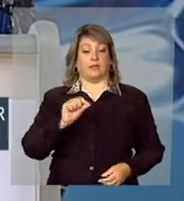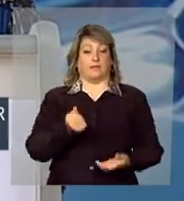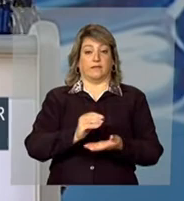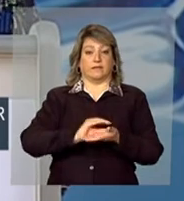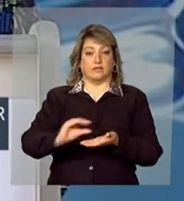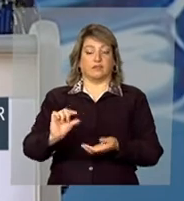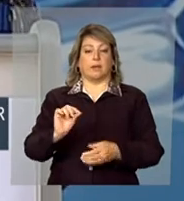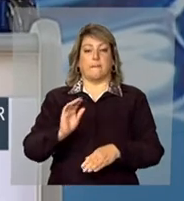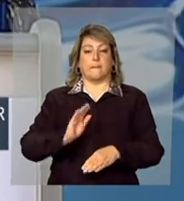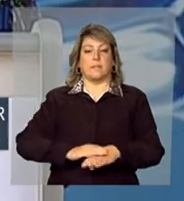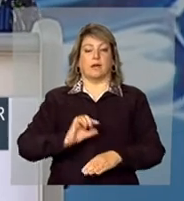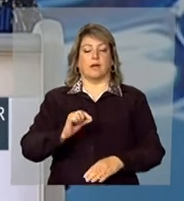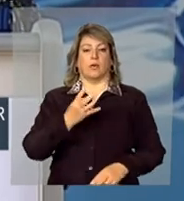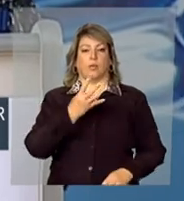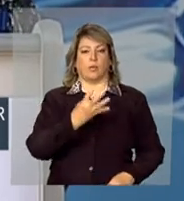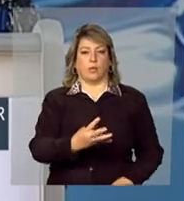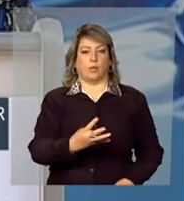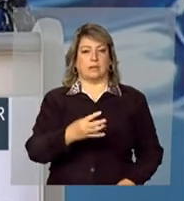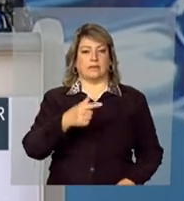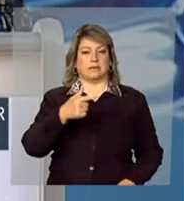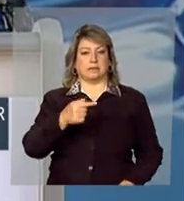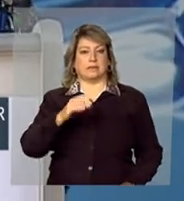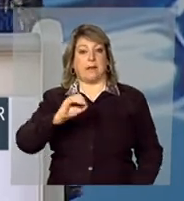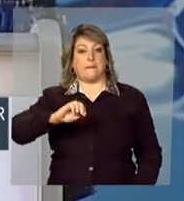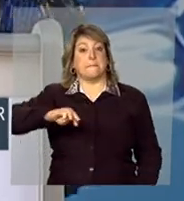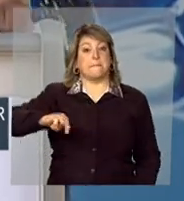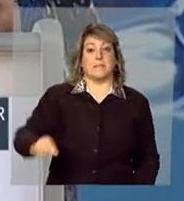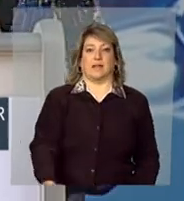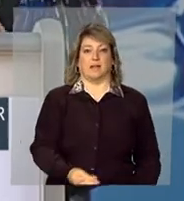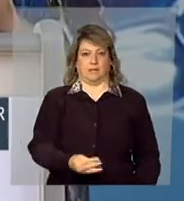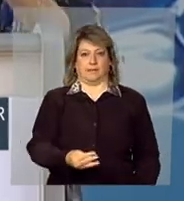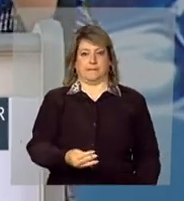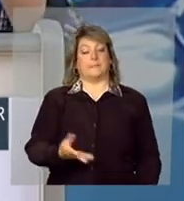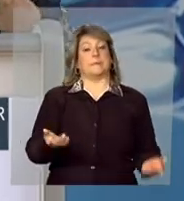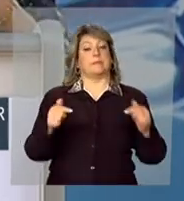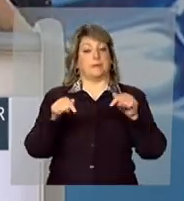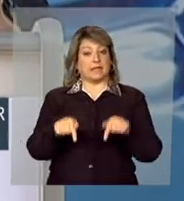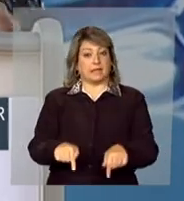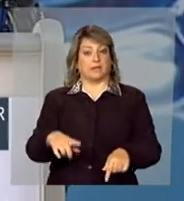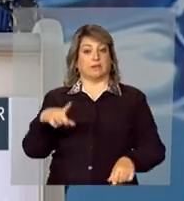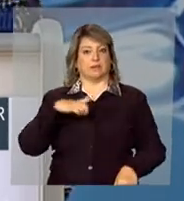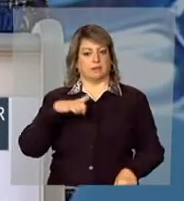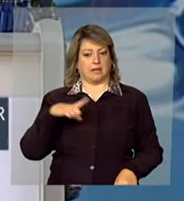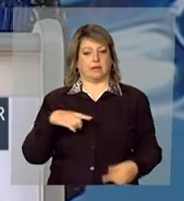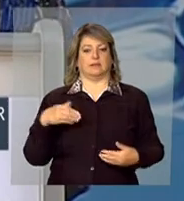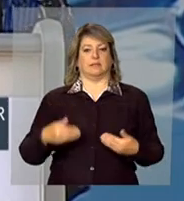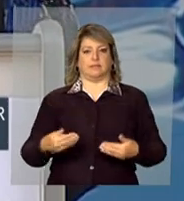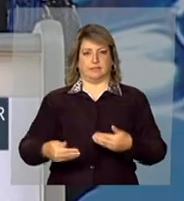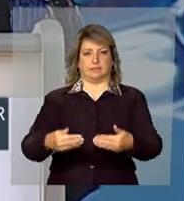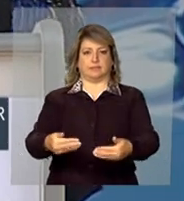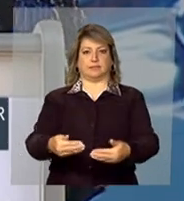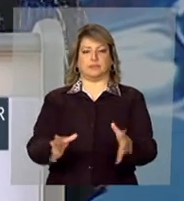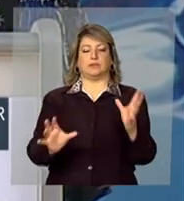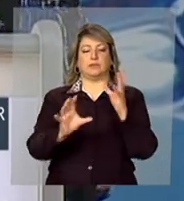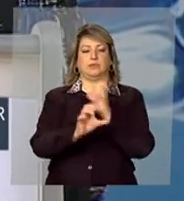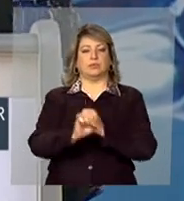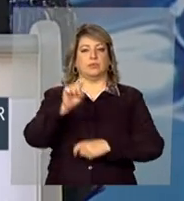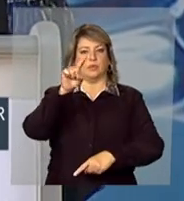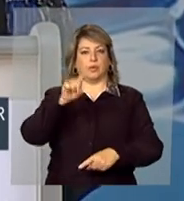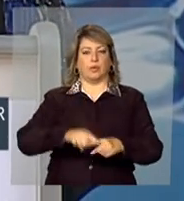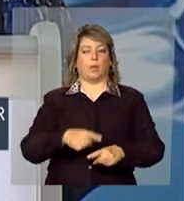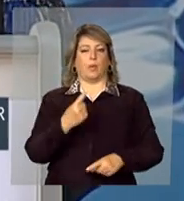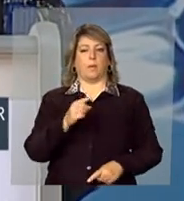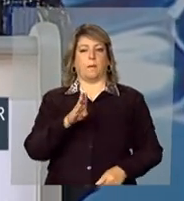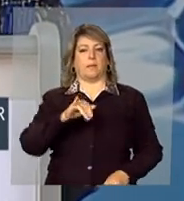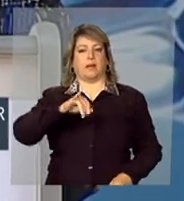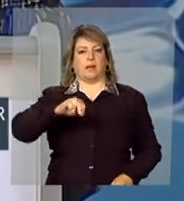investimos mais 470 milhões. Isso está em andamento, totalizando 1 bilhão